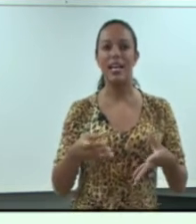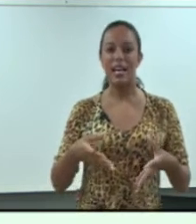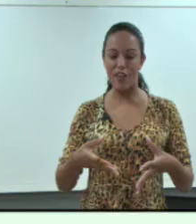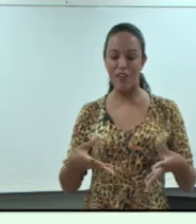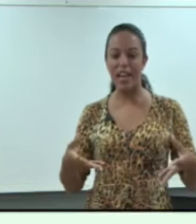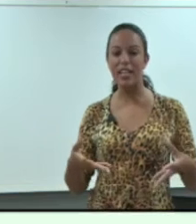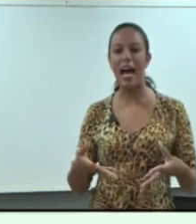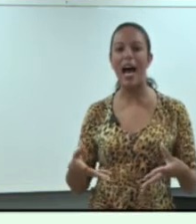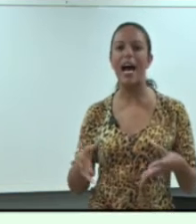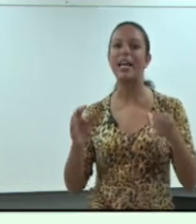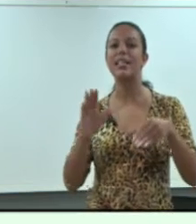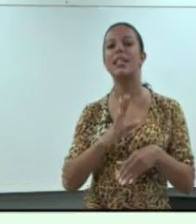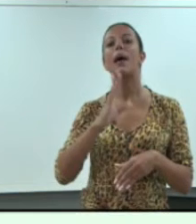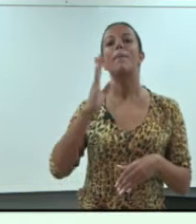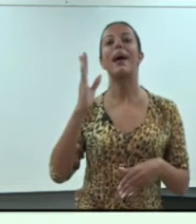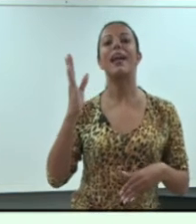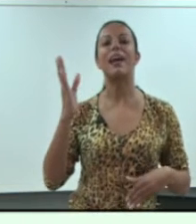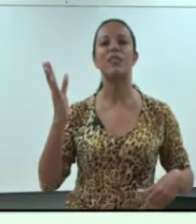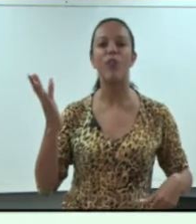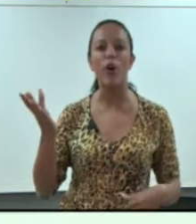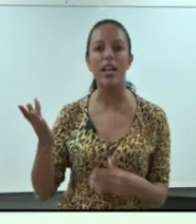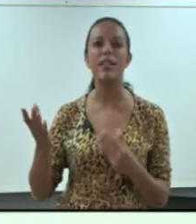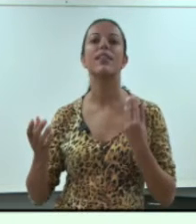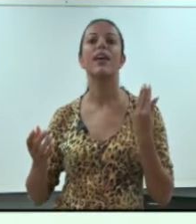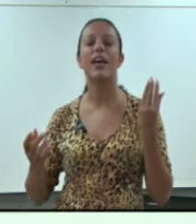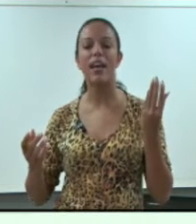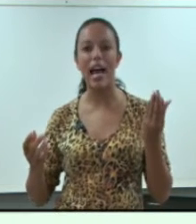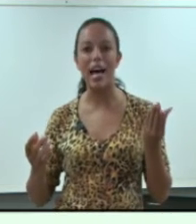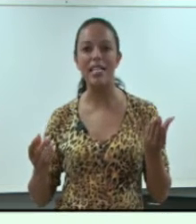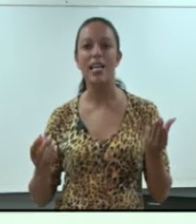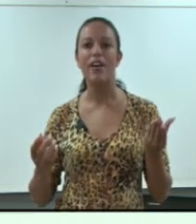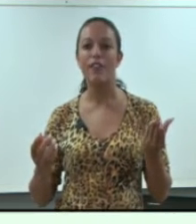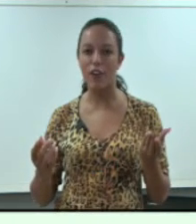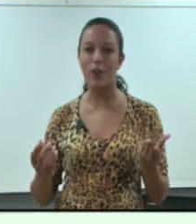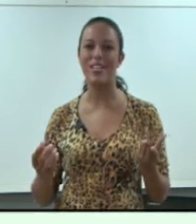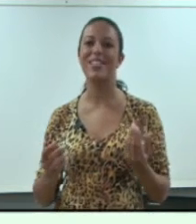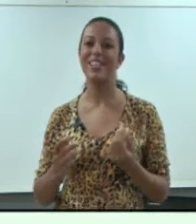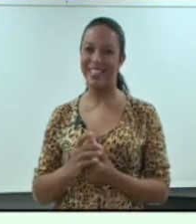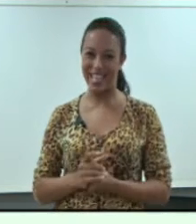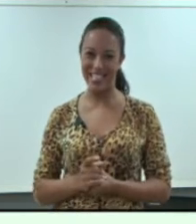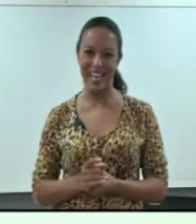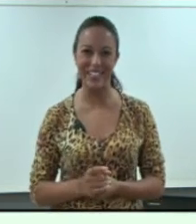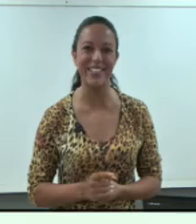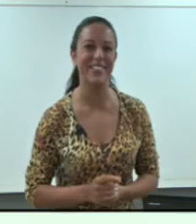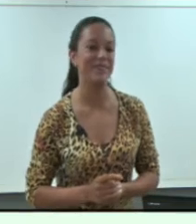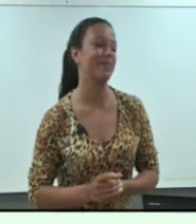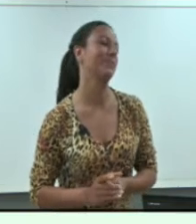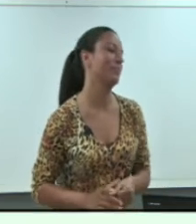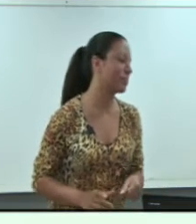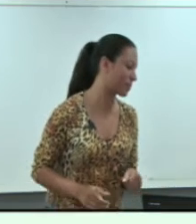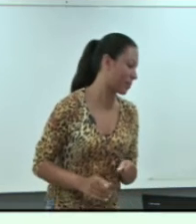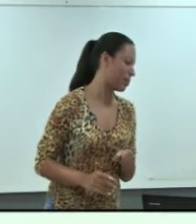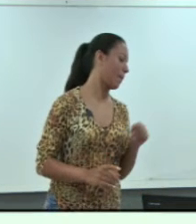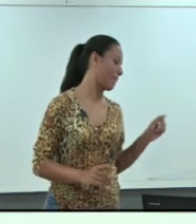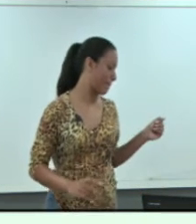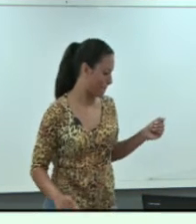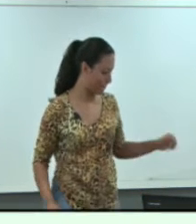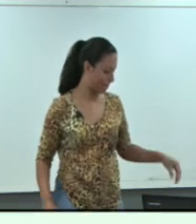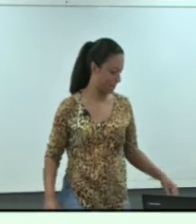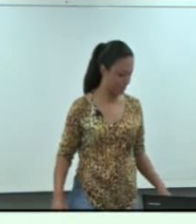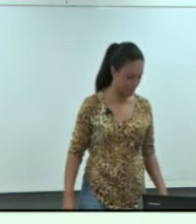nutrientes que vem da raiz para as folhas e as flores tá certa